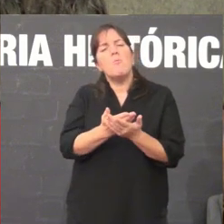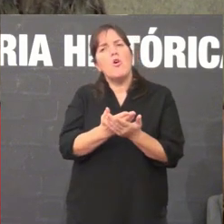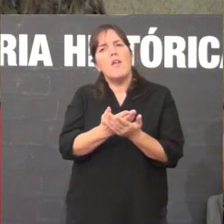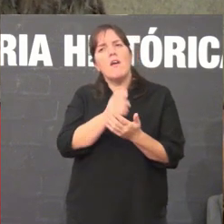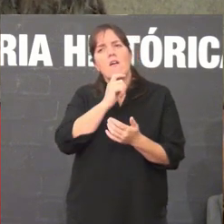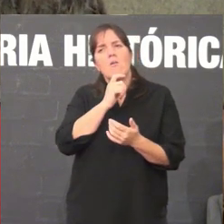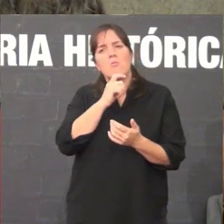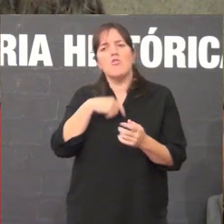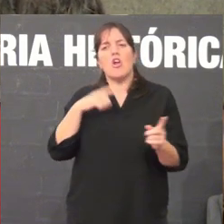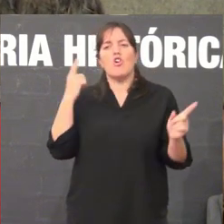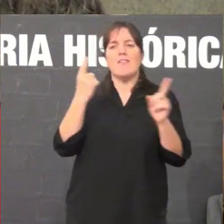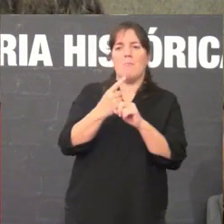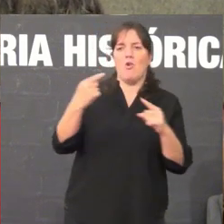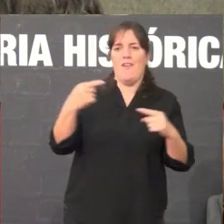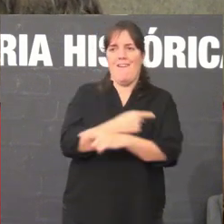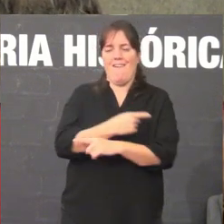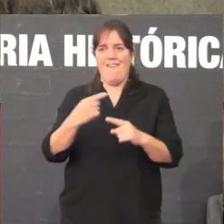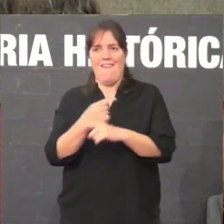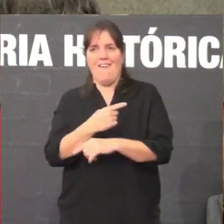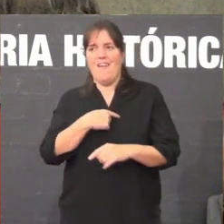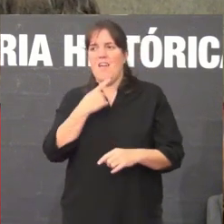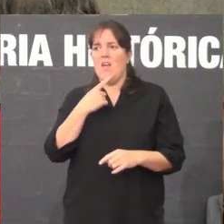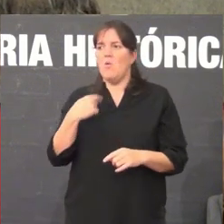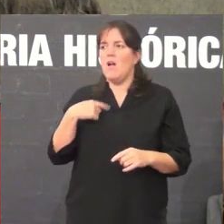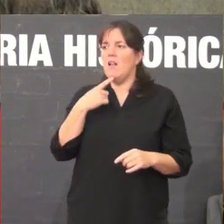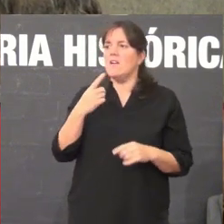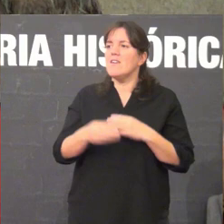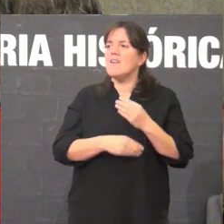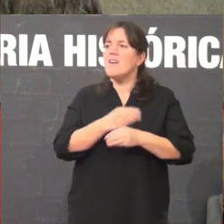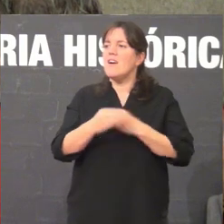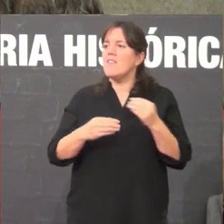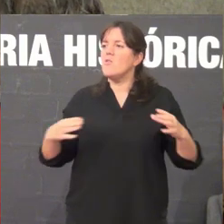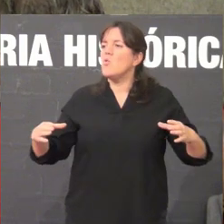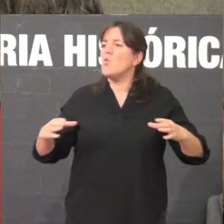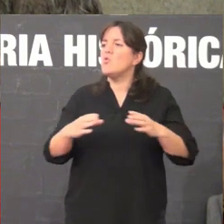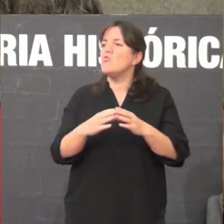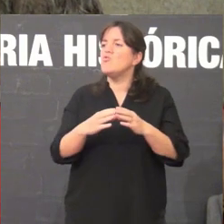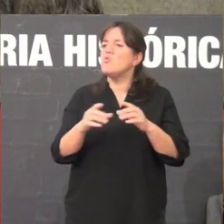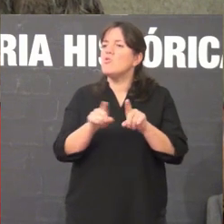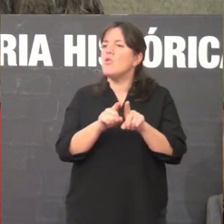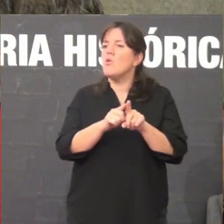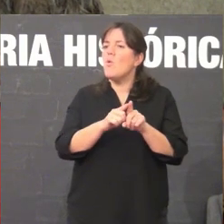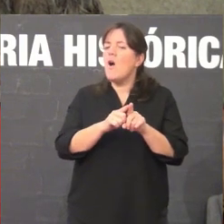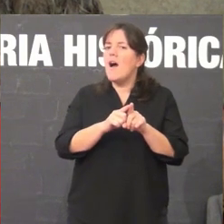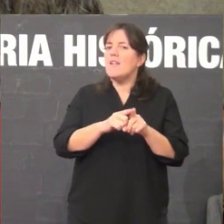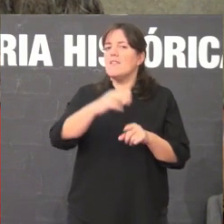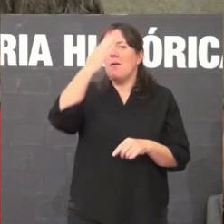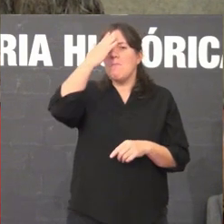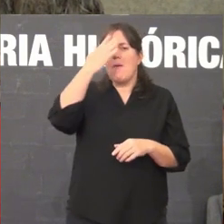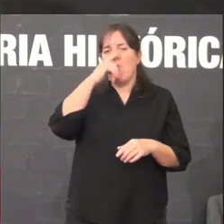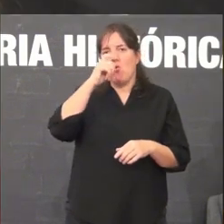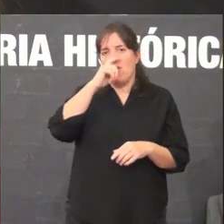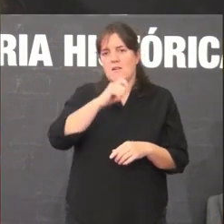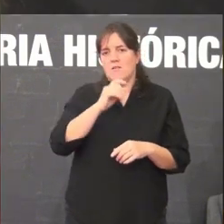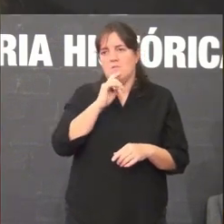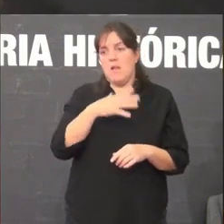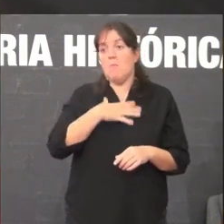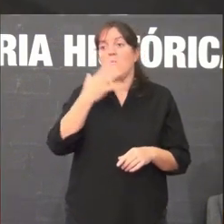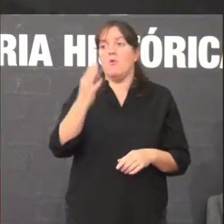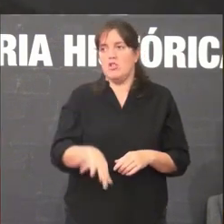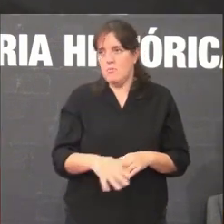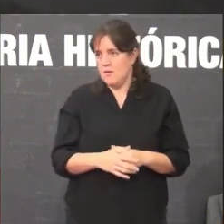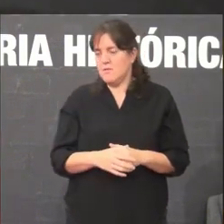outras, selecionadas a partir de um conjunto potencialmente infinito de memórias possíveis. São